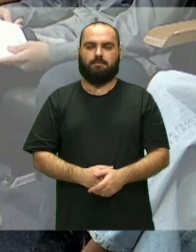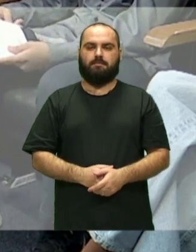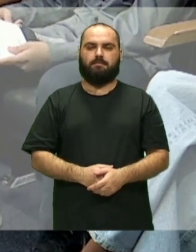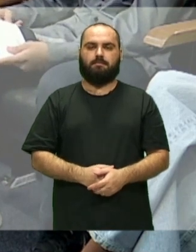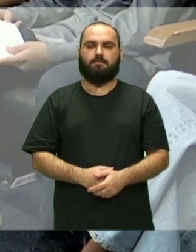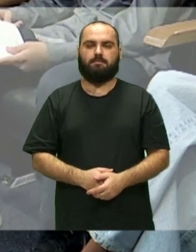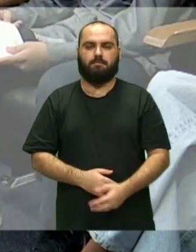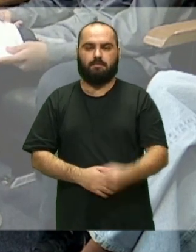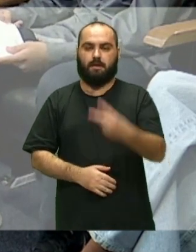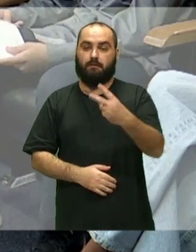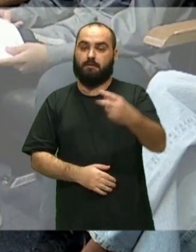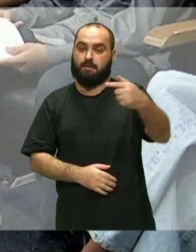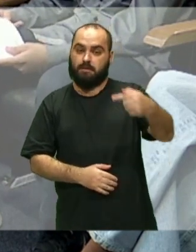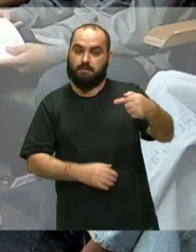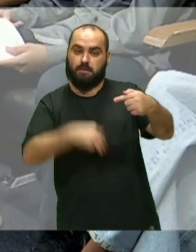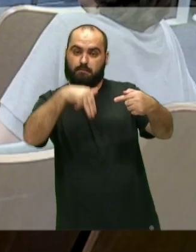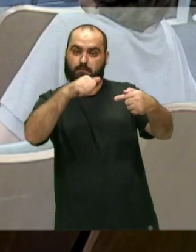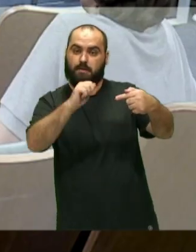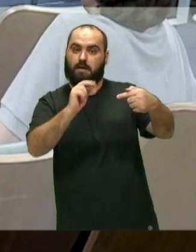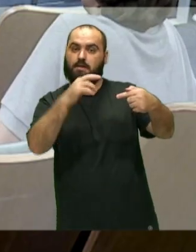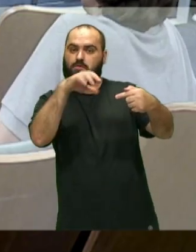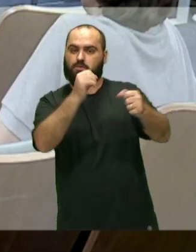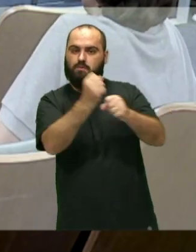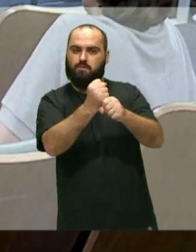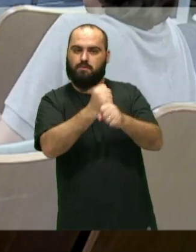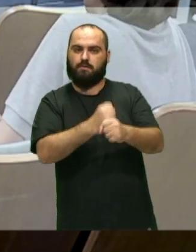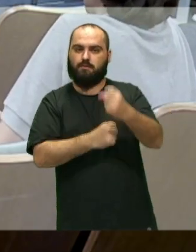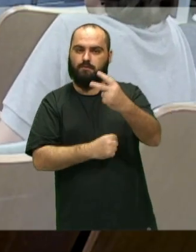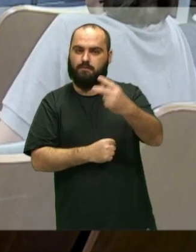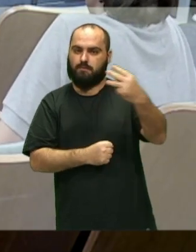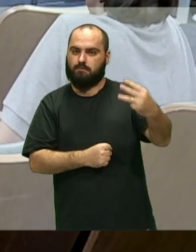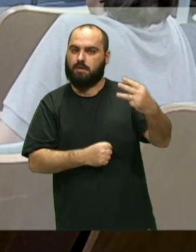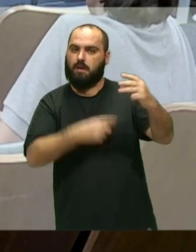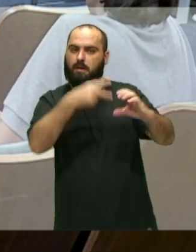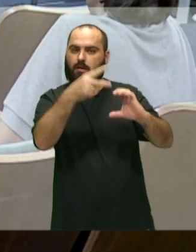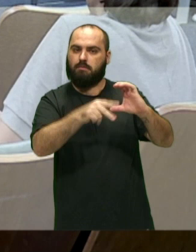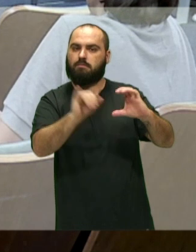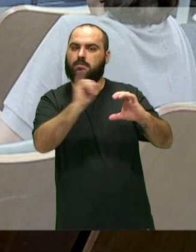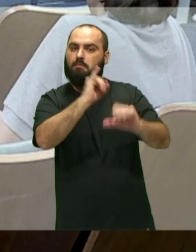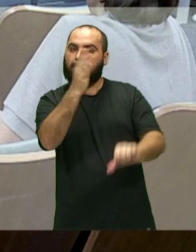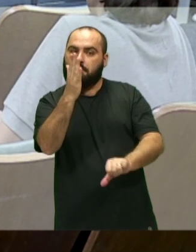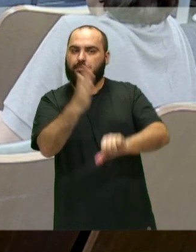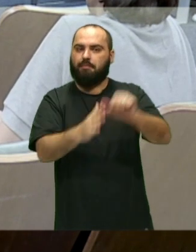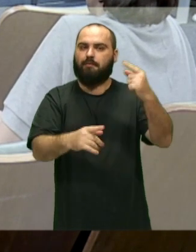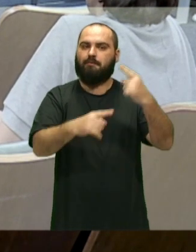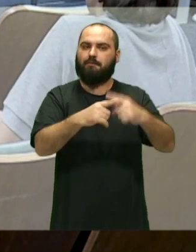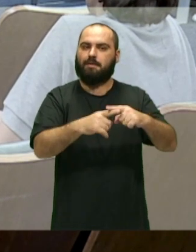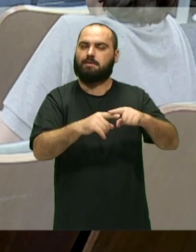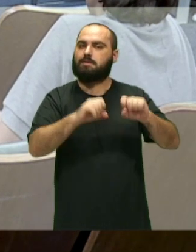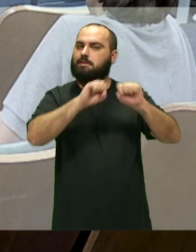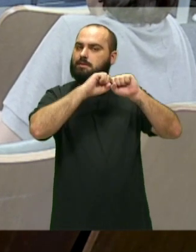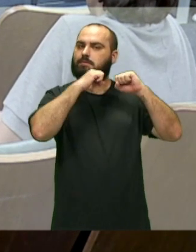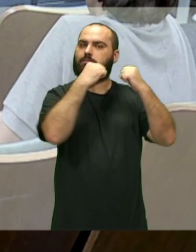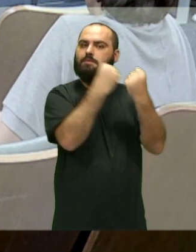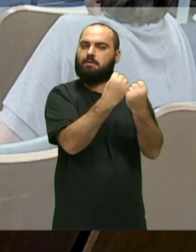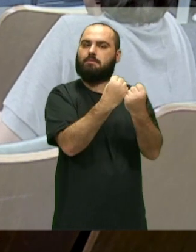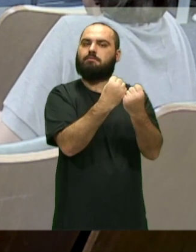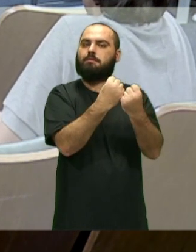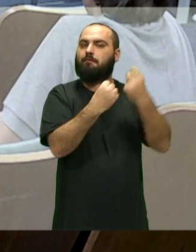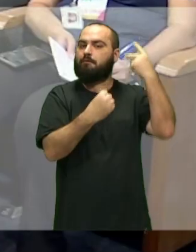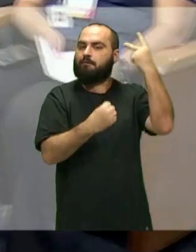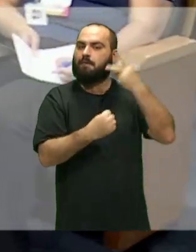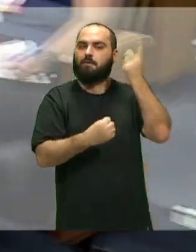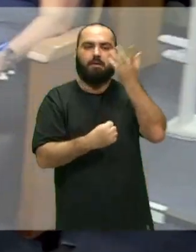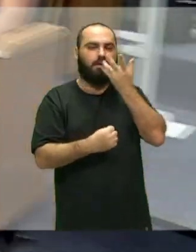em 27 de março de 2023 a câmara de vereadores de Itajaí realizou a primeira edição do seminário de iniciação do vereador